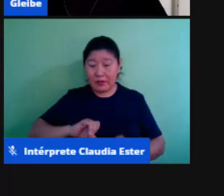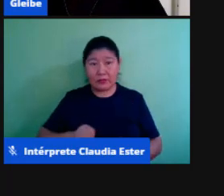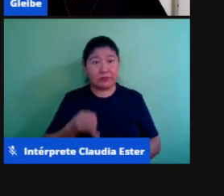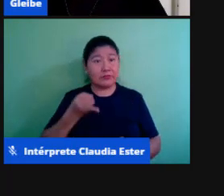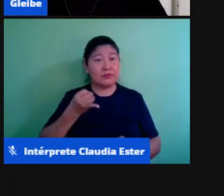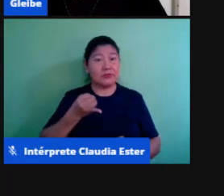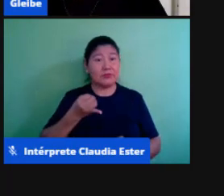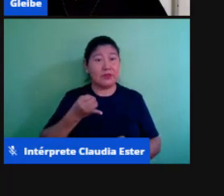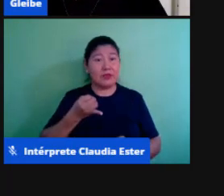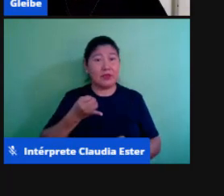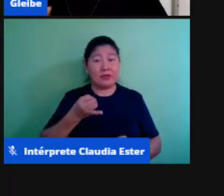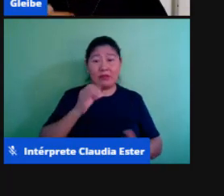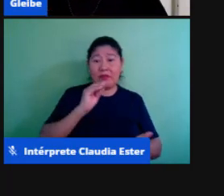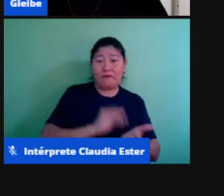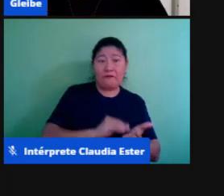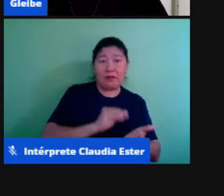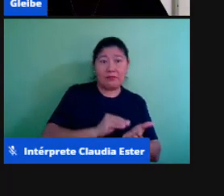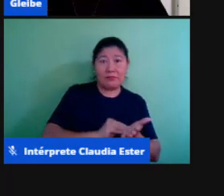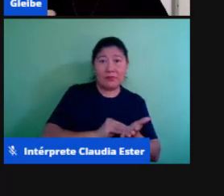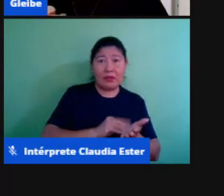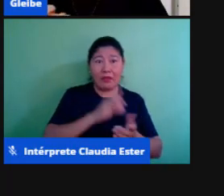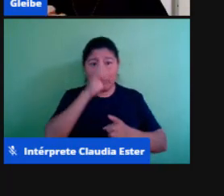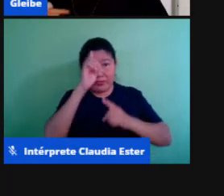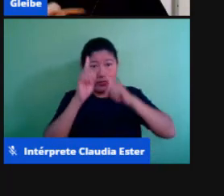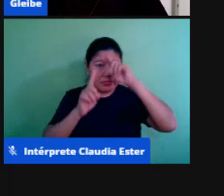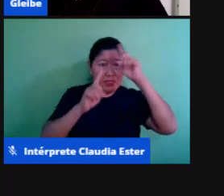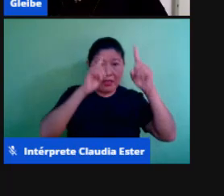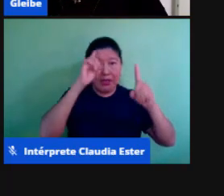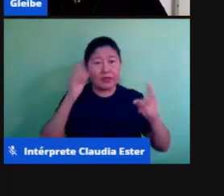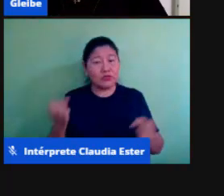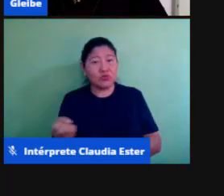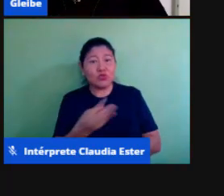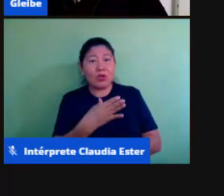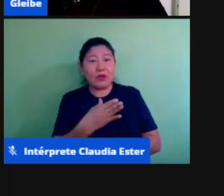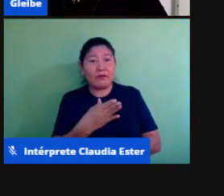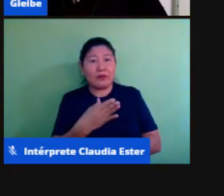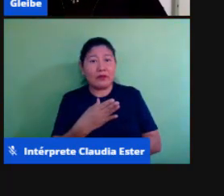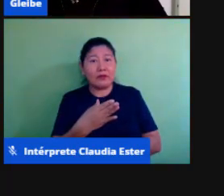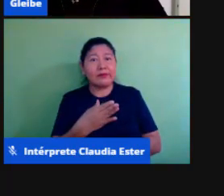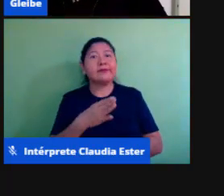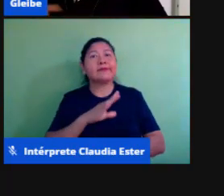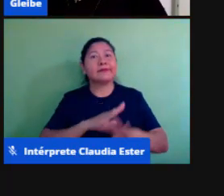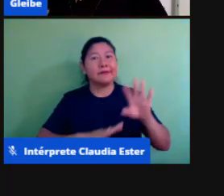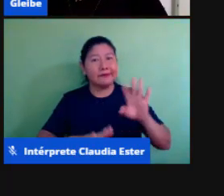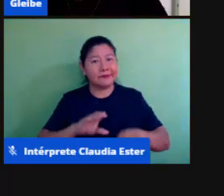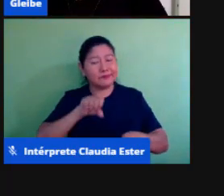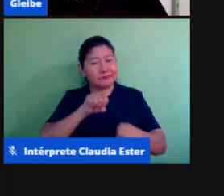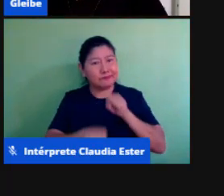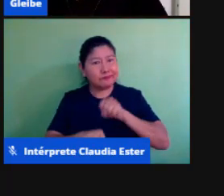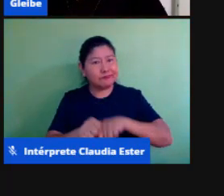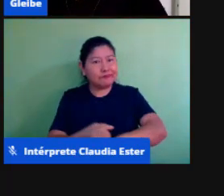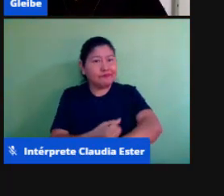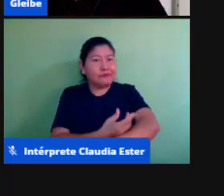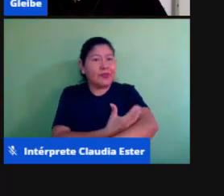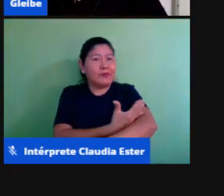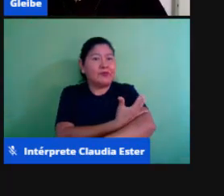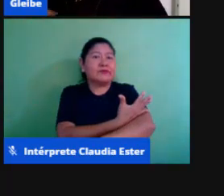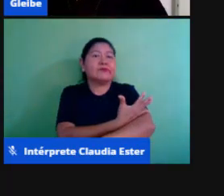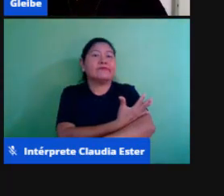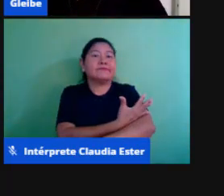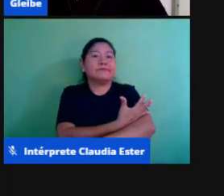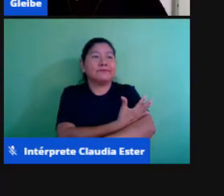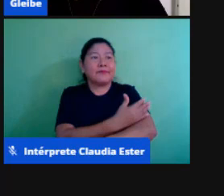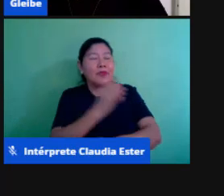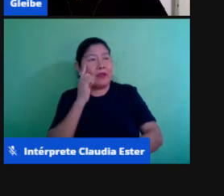criatividade que até nos ajuda emocionalmente. né? Porque a gente muda o foco, a